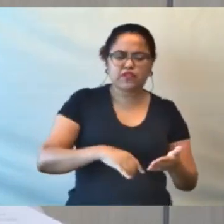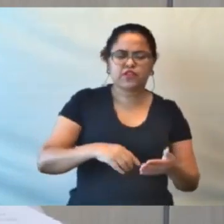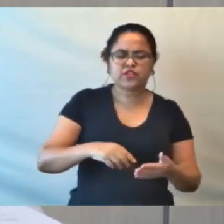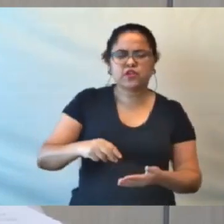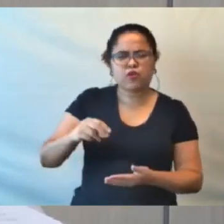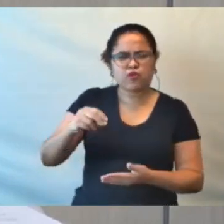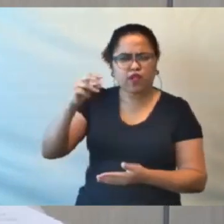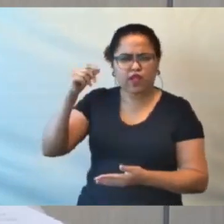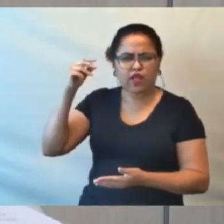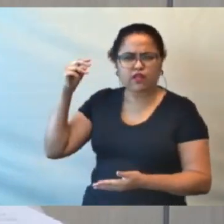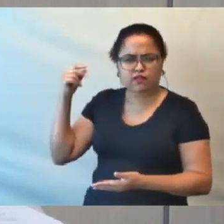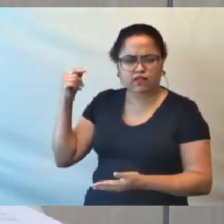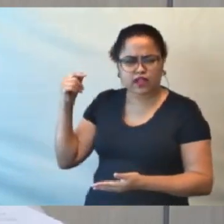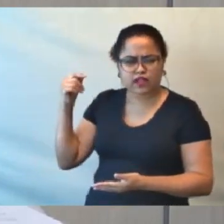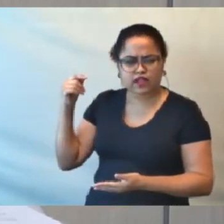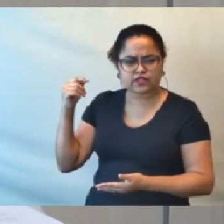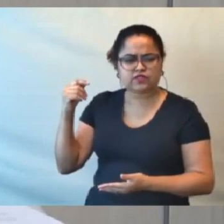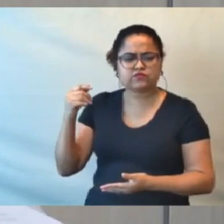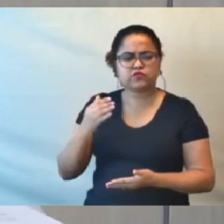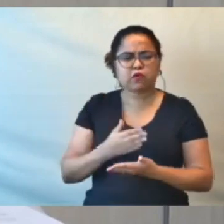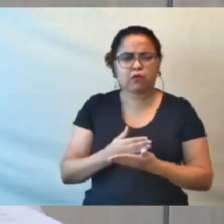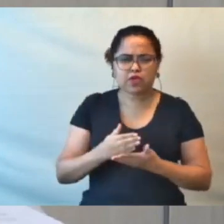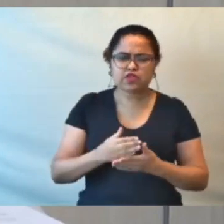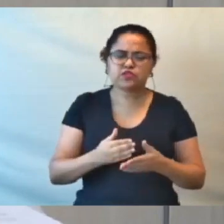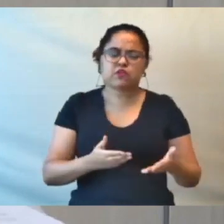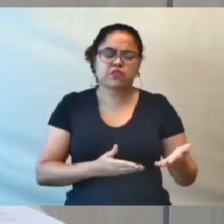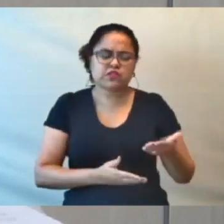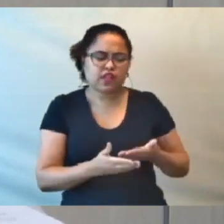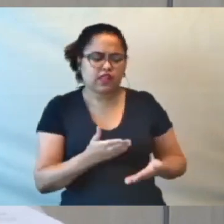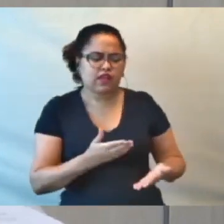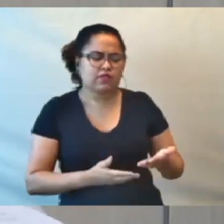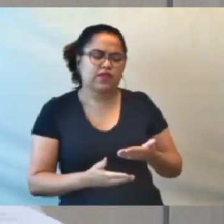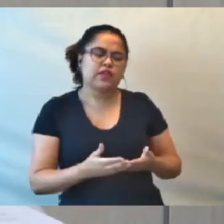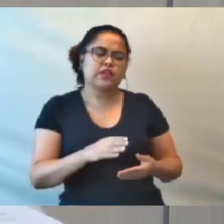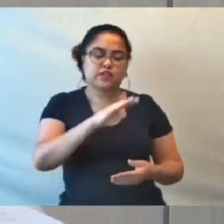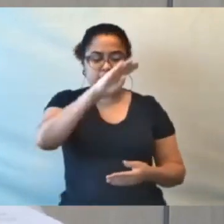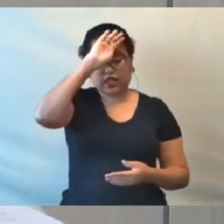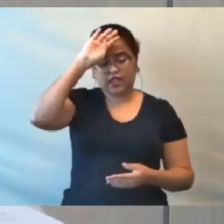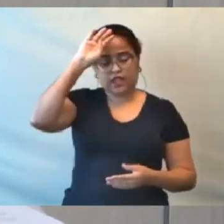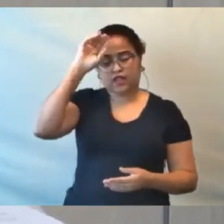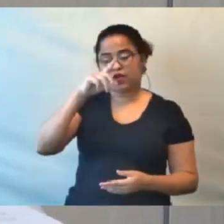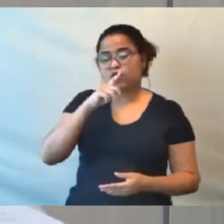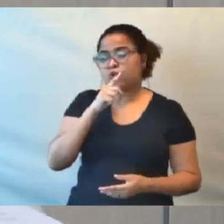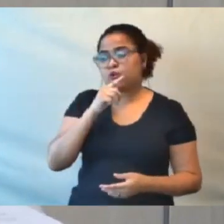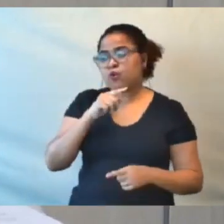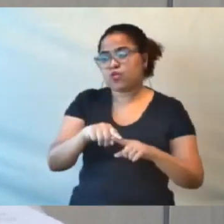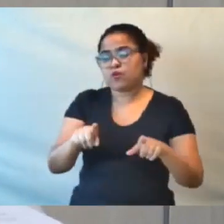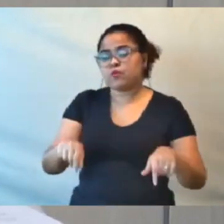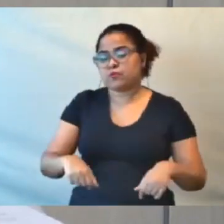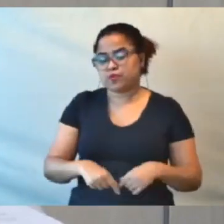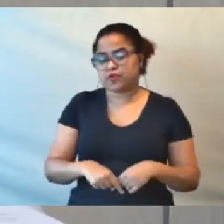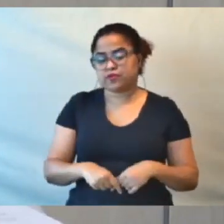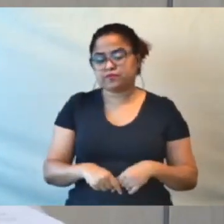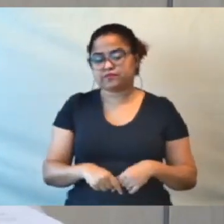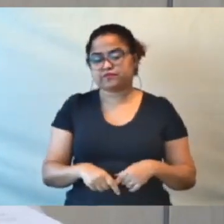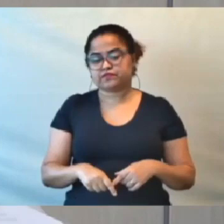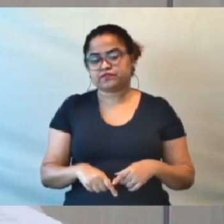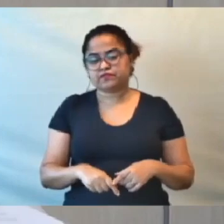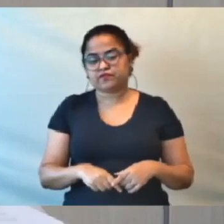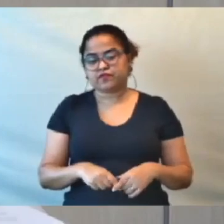de águas da Lagoa da Pampulha, isso se deu inicialmente o contrato de águas lá em 2015, inclusive,